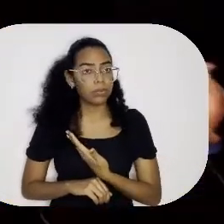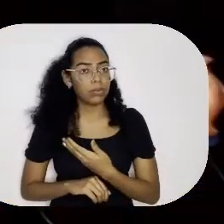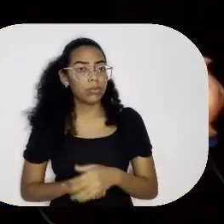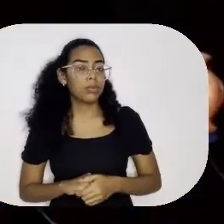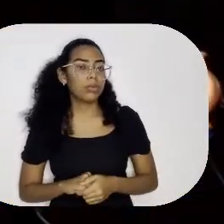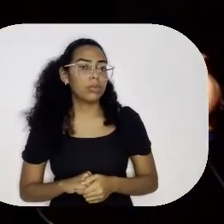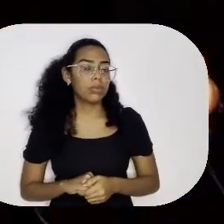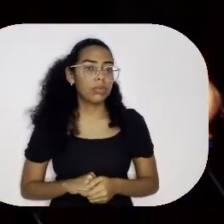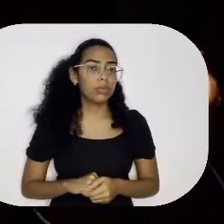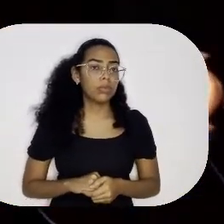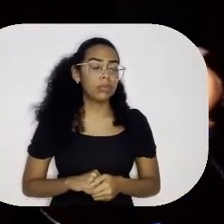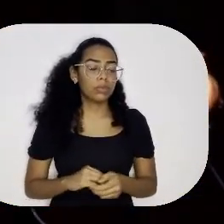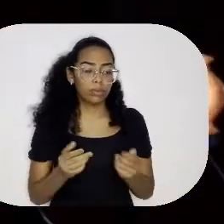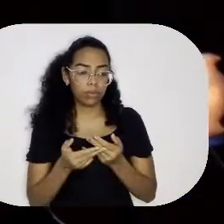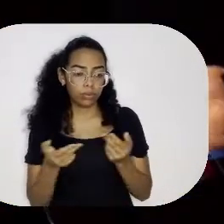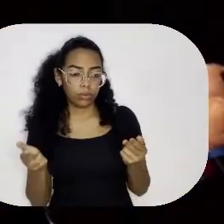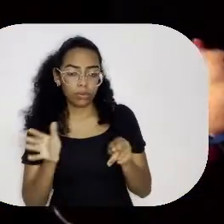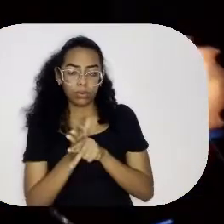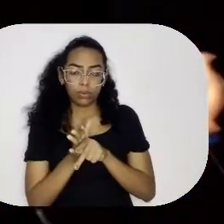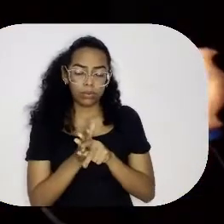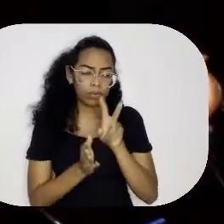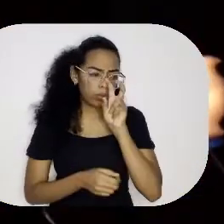e saber que era minha amiga,